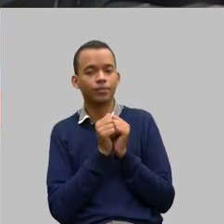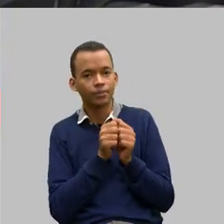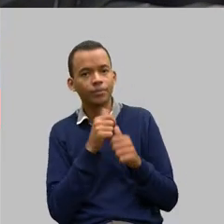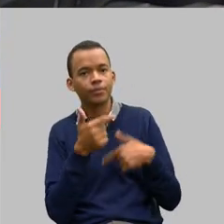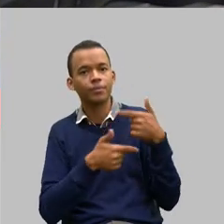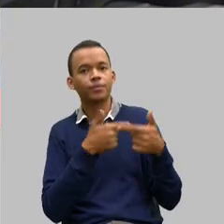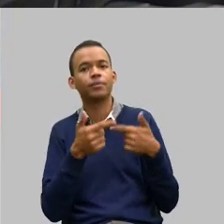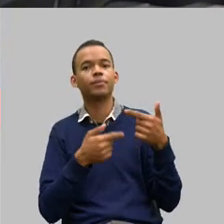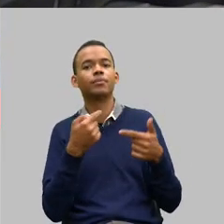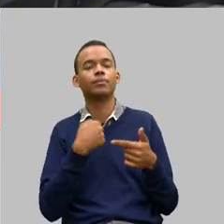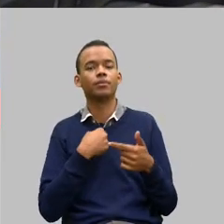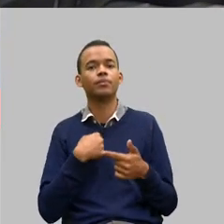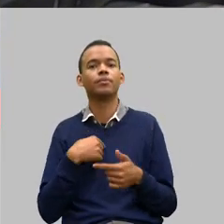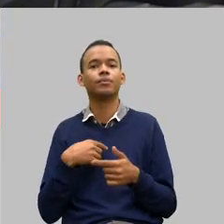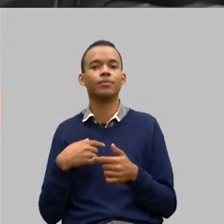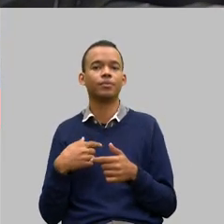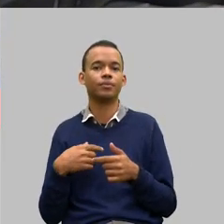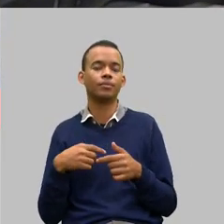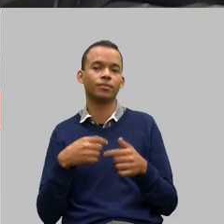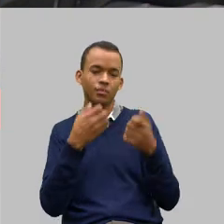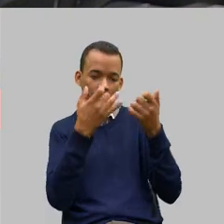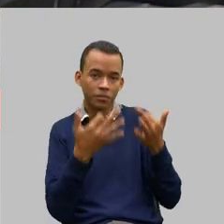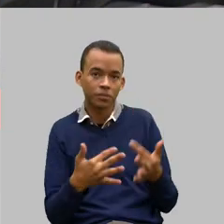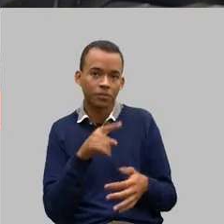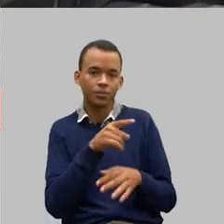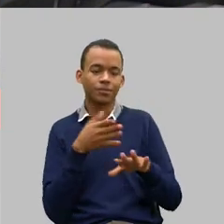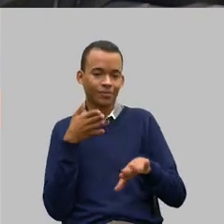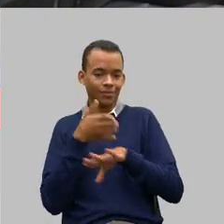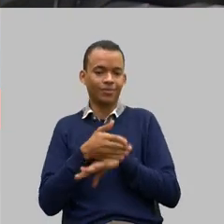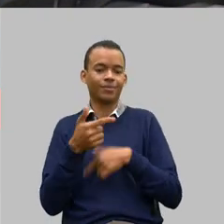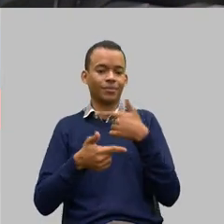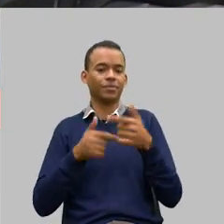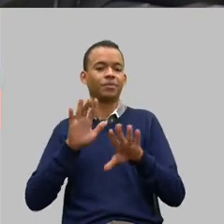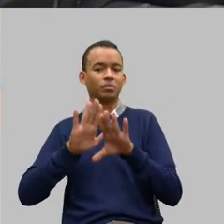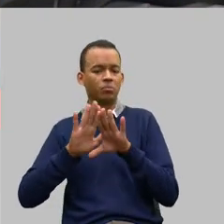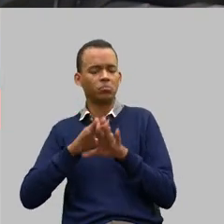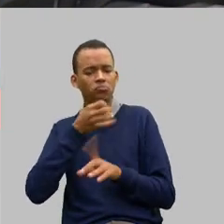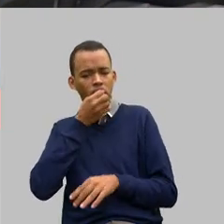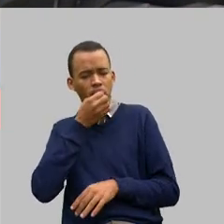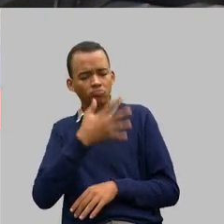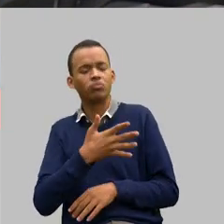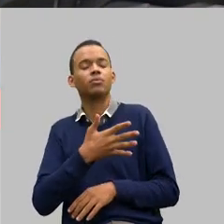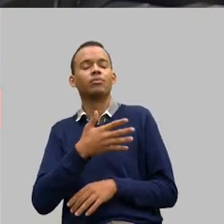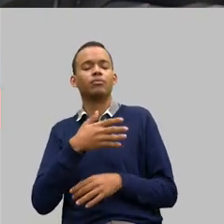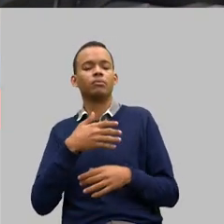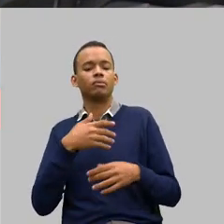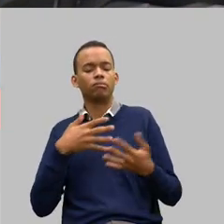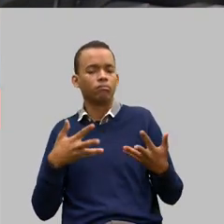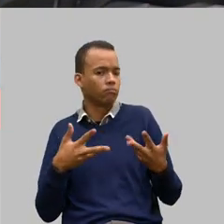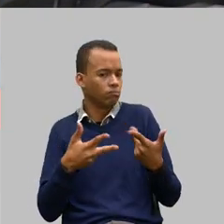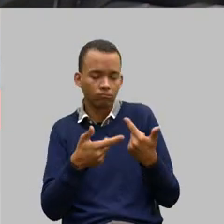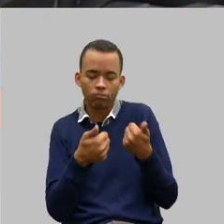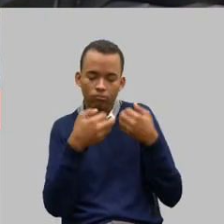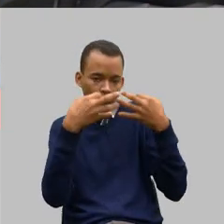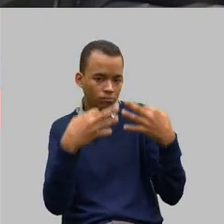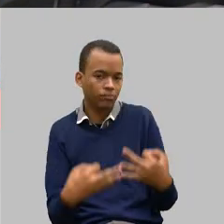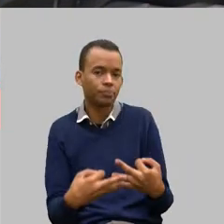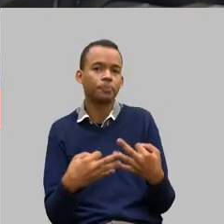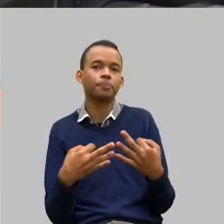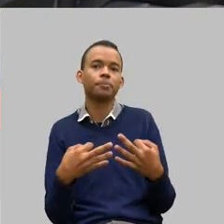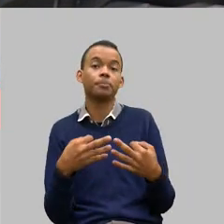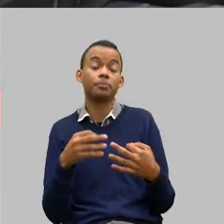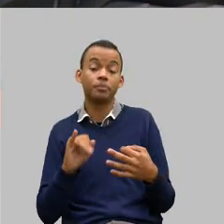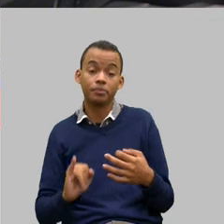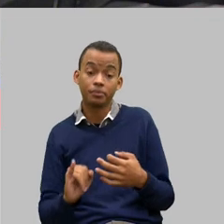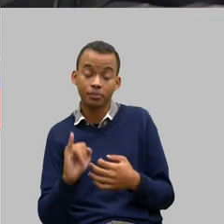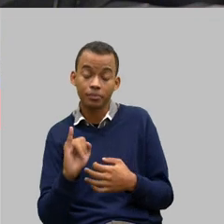deputado T cota que você chegou como dis chegou chegando aí na Assembleia né tem feito um um belo trabalho né e e inclusive sobre